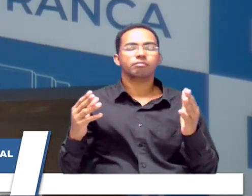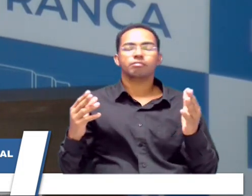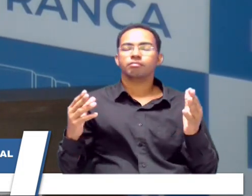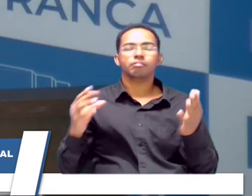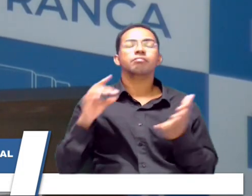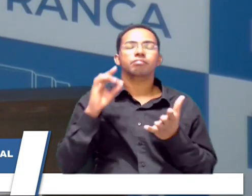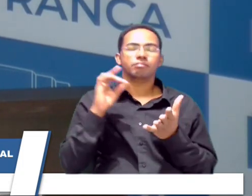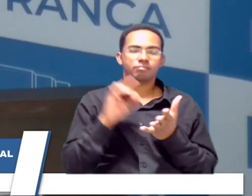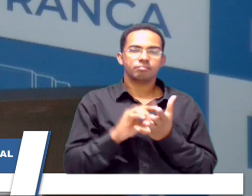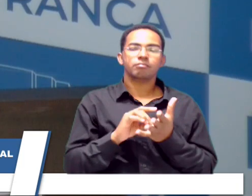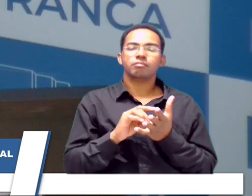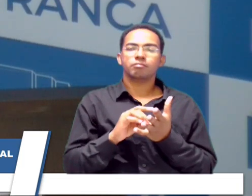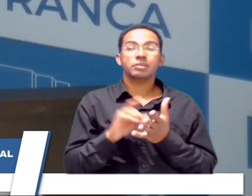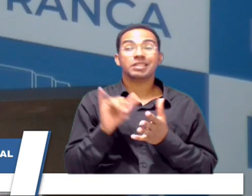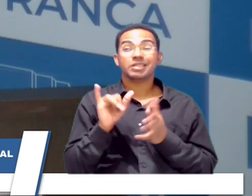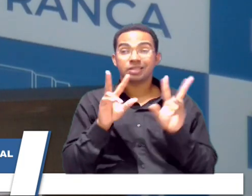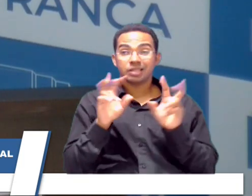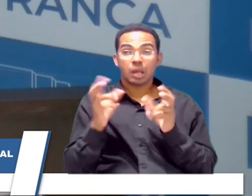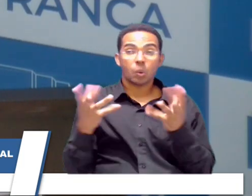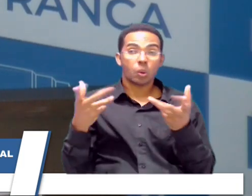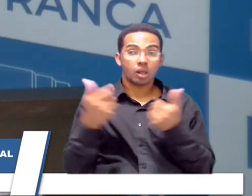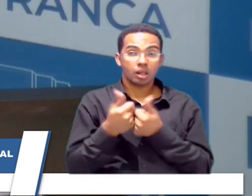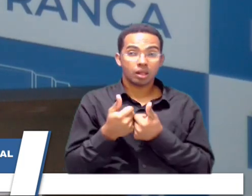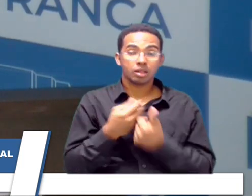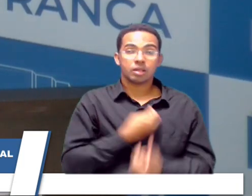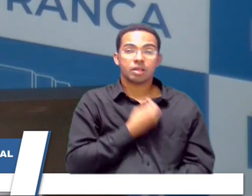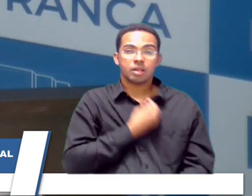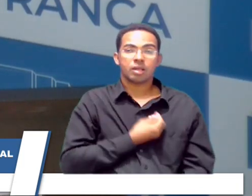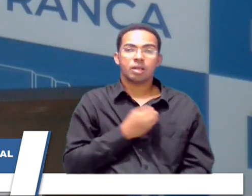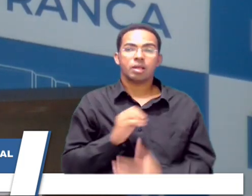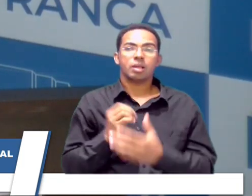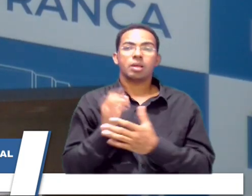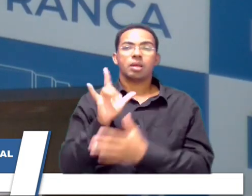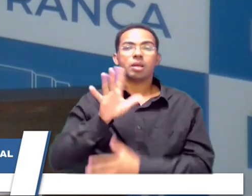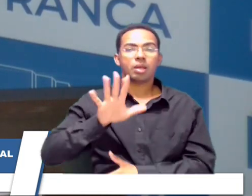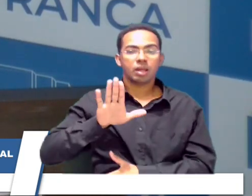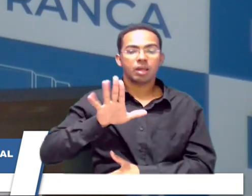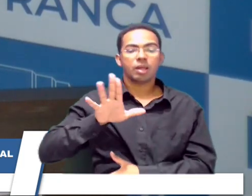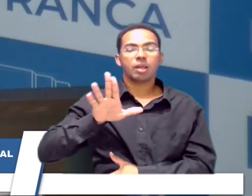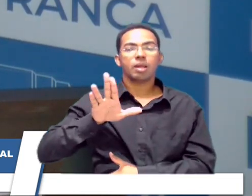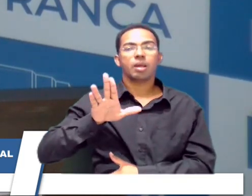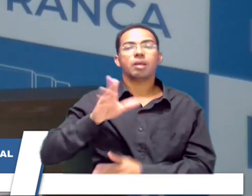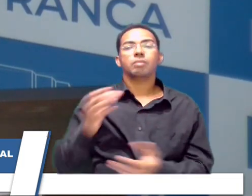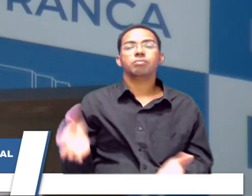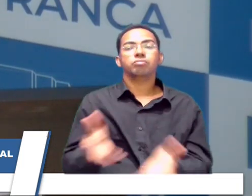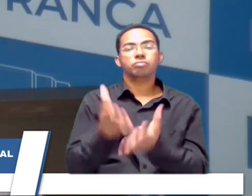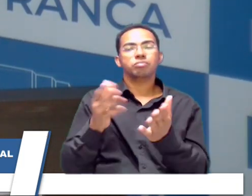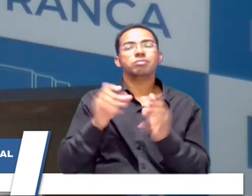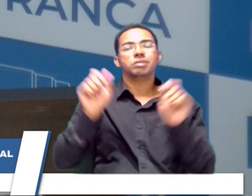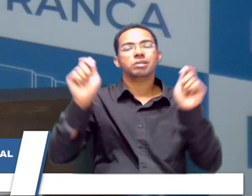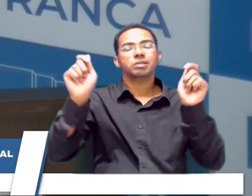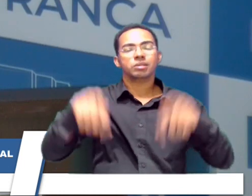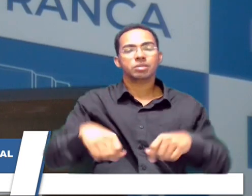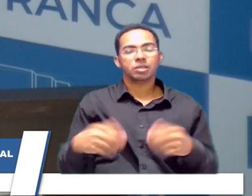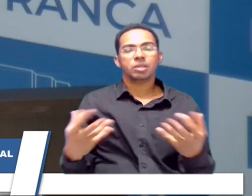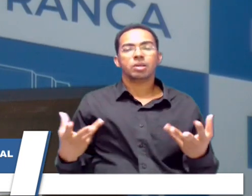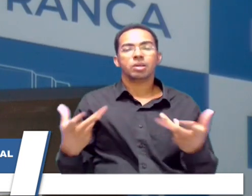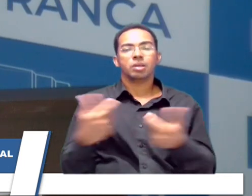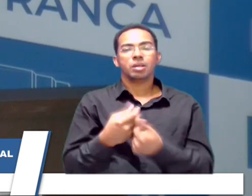Se é sobre qualidade de vida, é a planta que traz a qualidade de vida, que promove, sim, qualidade de